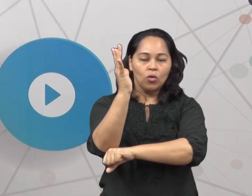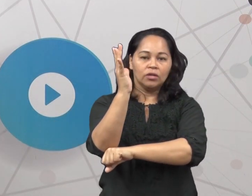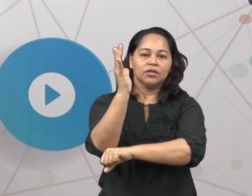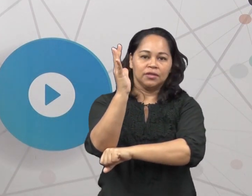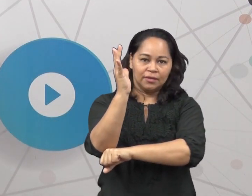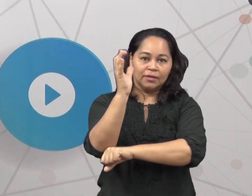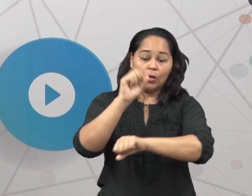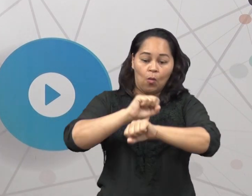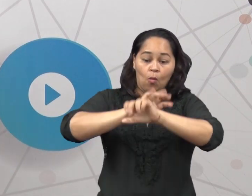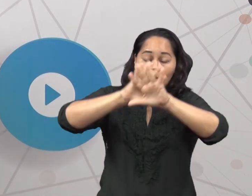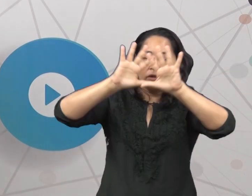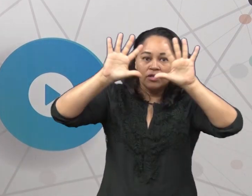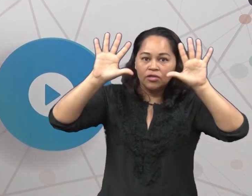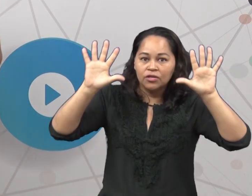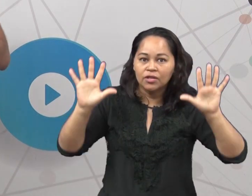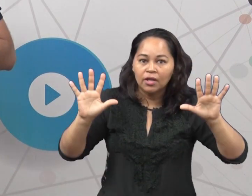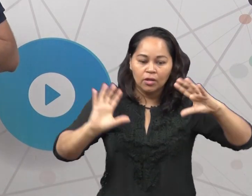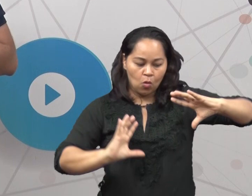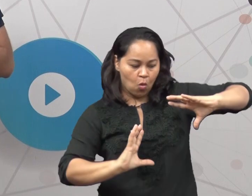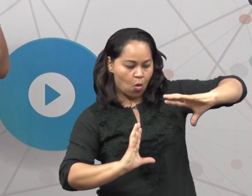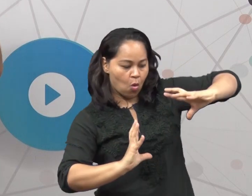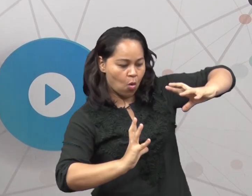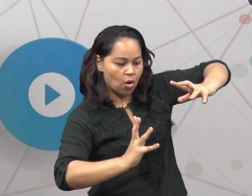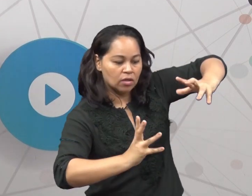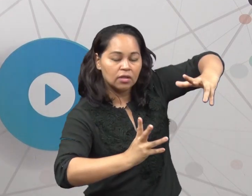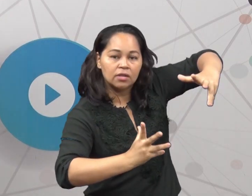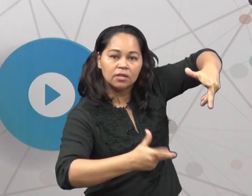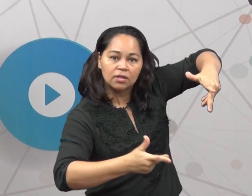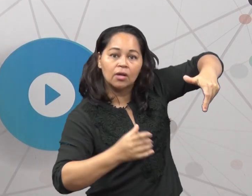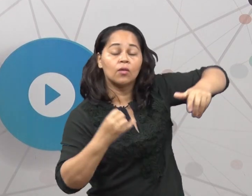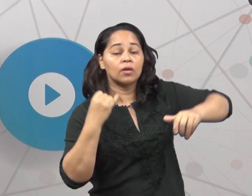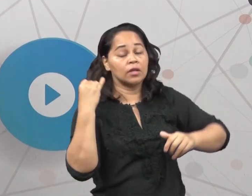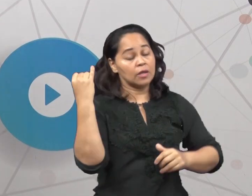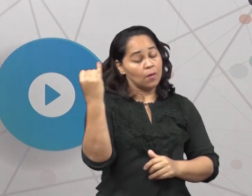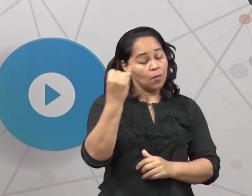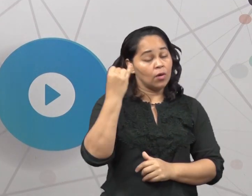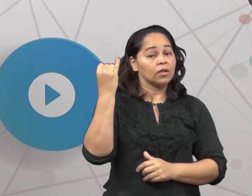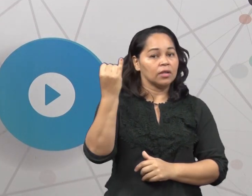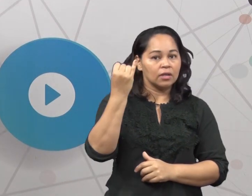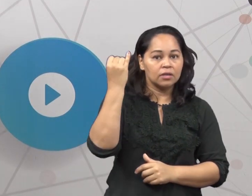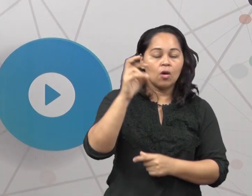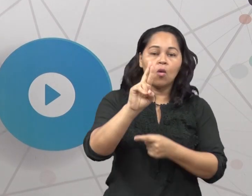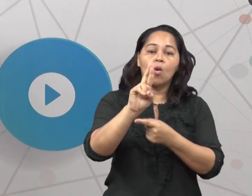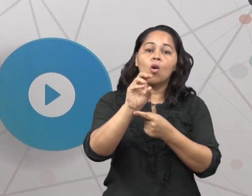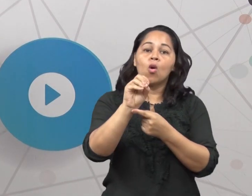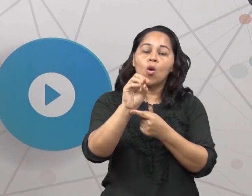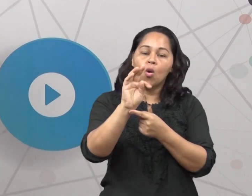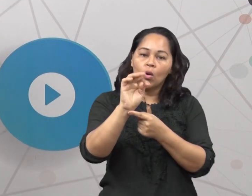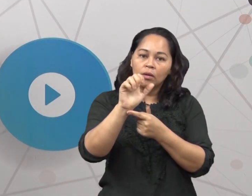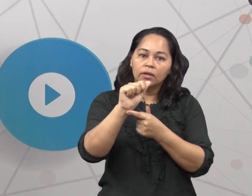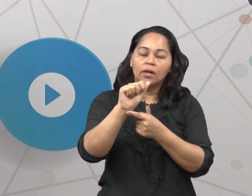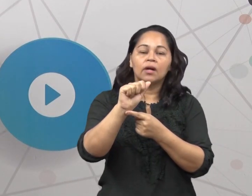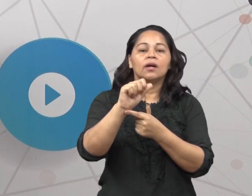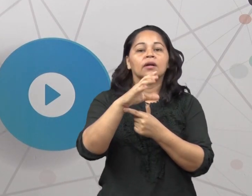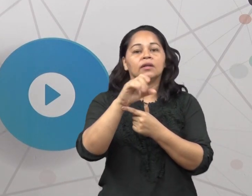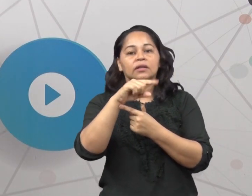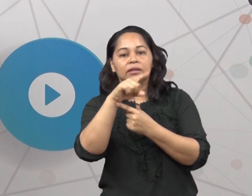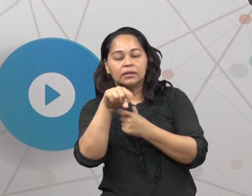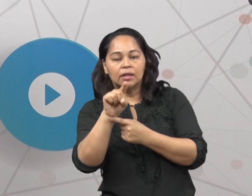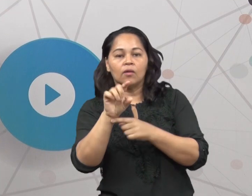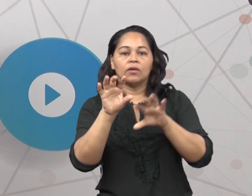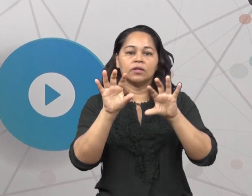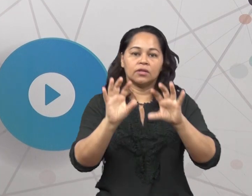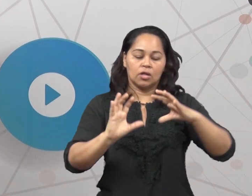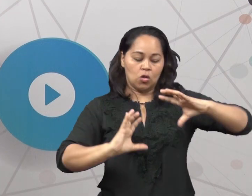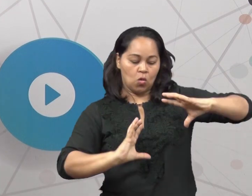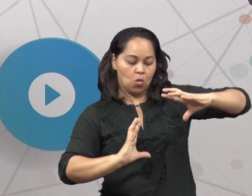o dia. Então o movimento de rotação aliás, o movimento de rotação nesse momento, ele faz o quê? Ele